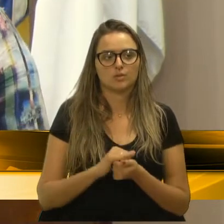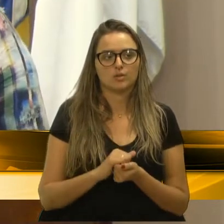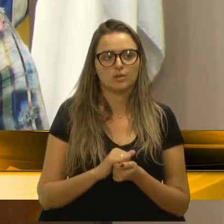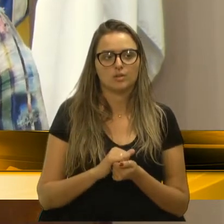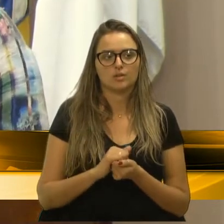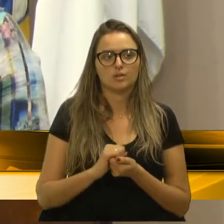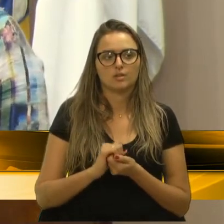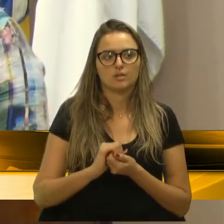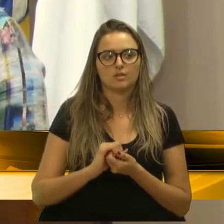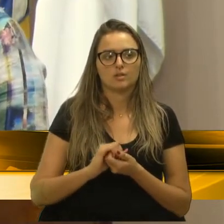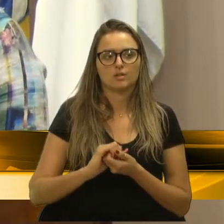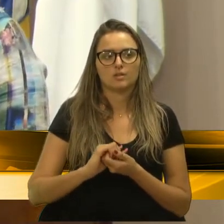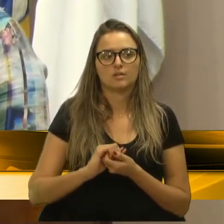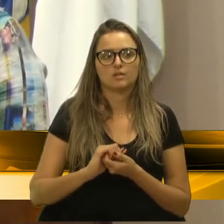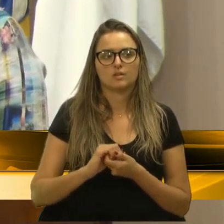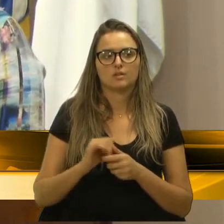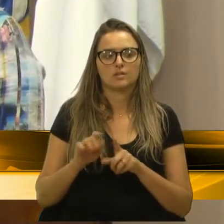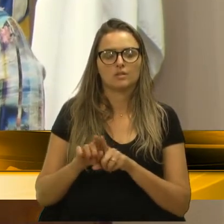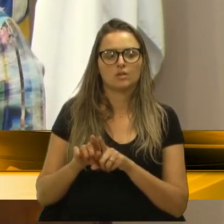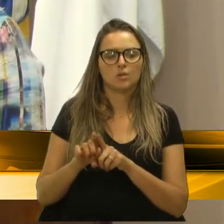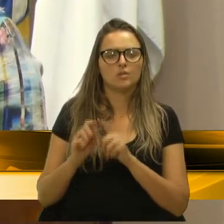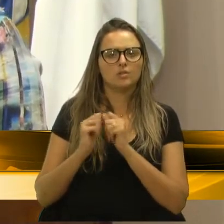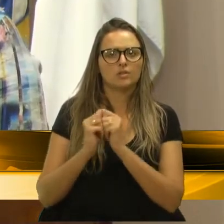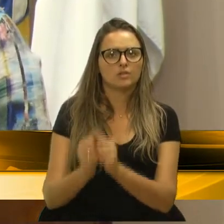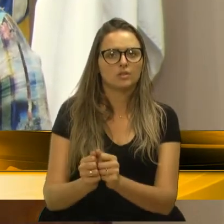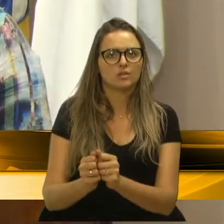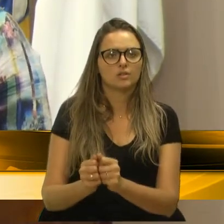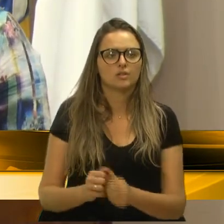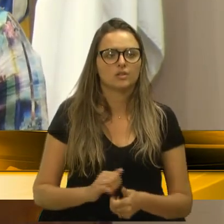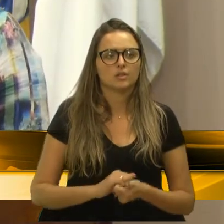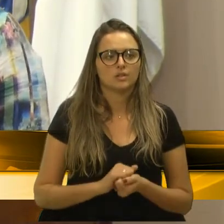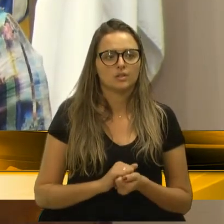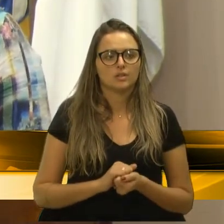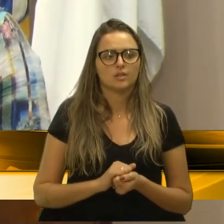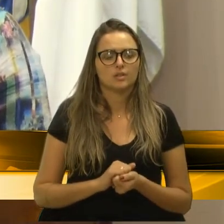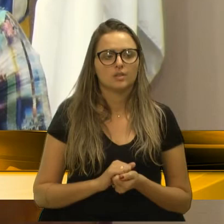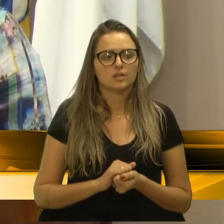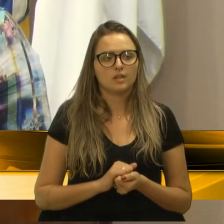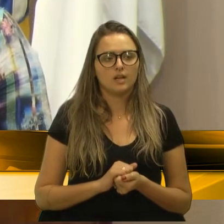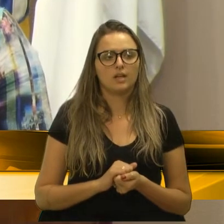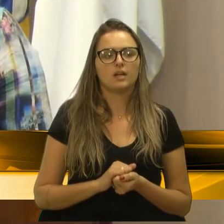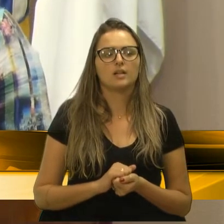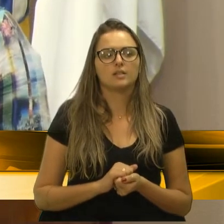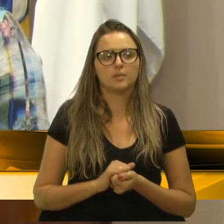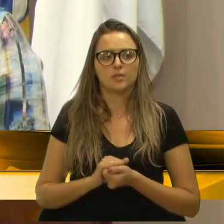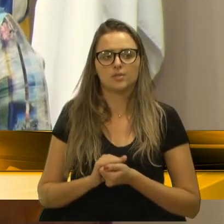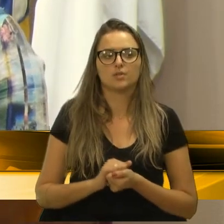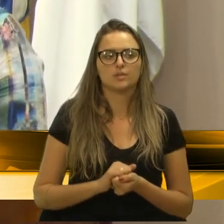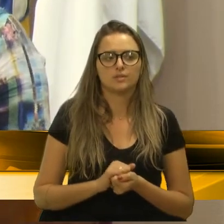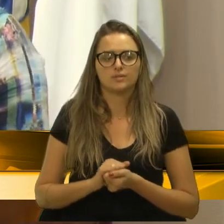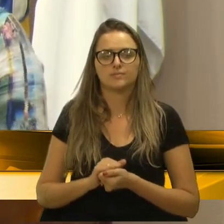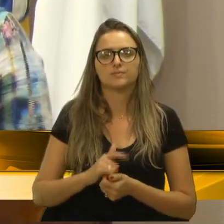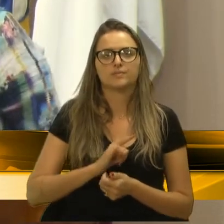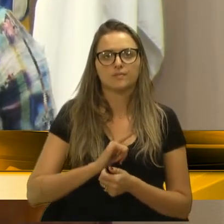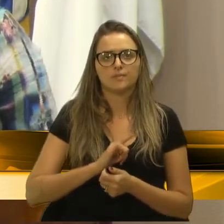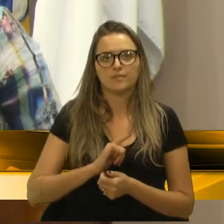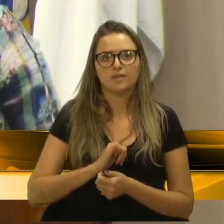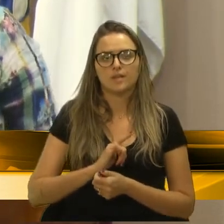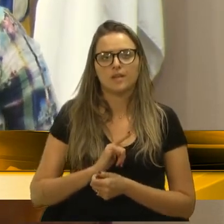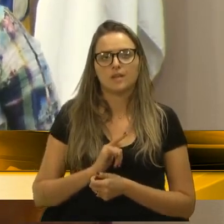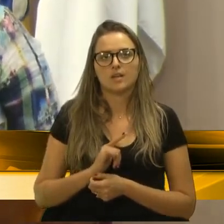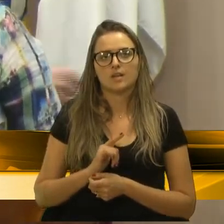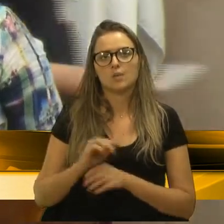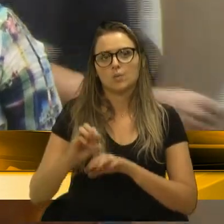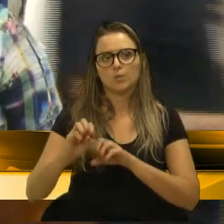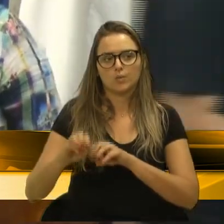do governo Eduardo Leite, a gente não tenha avançado realmente na questão da garantia do acesso à